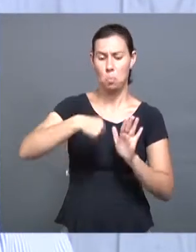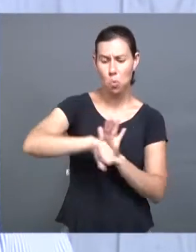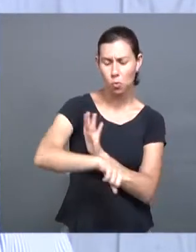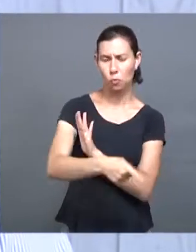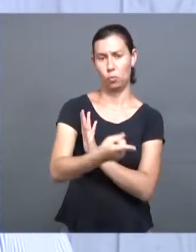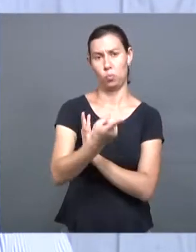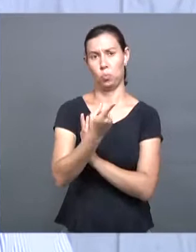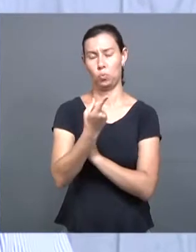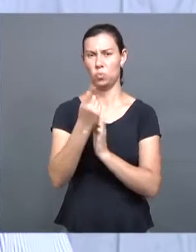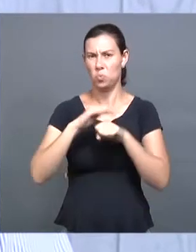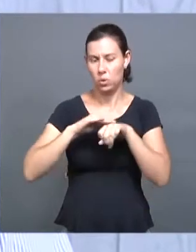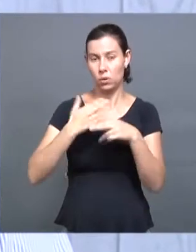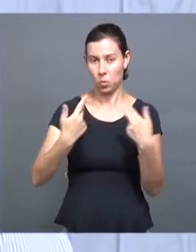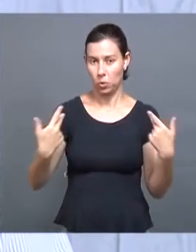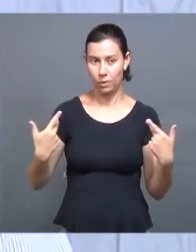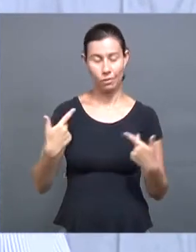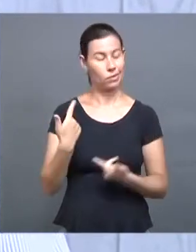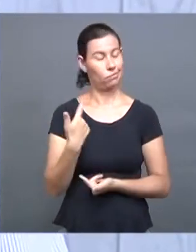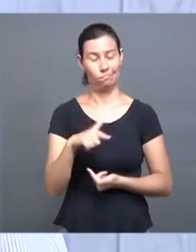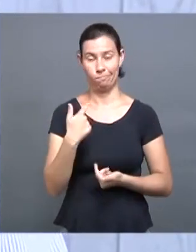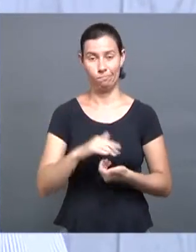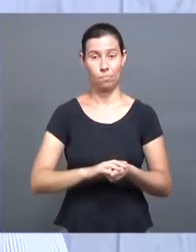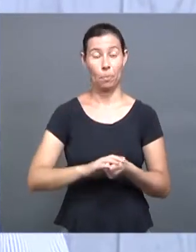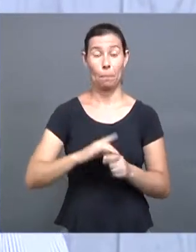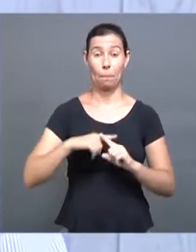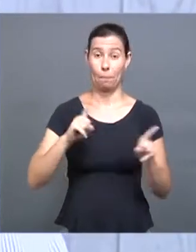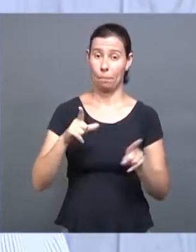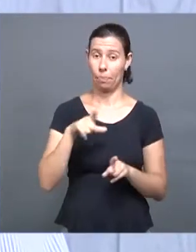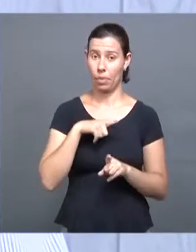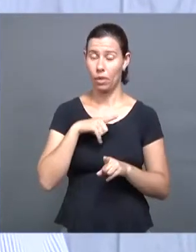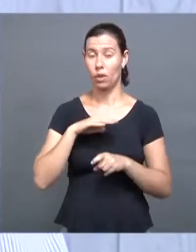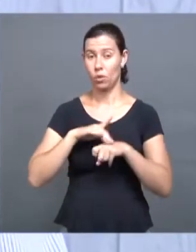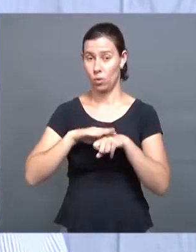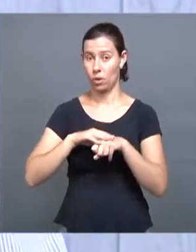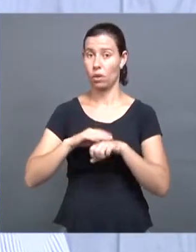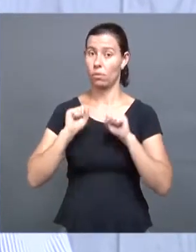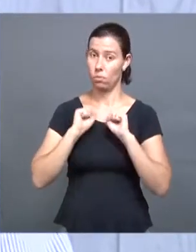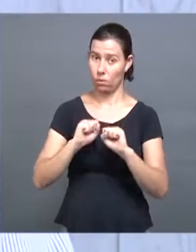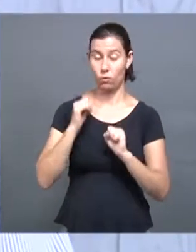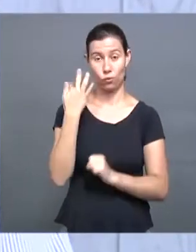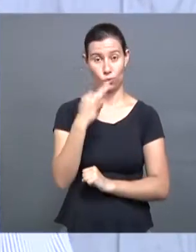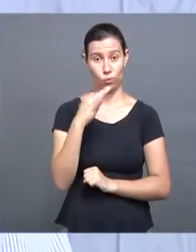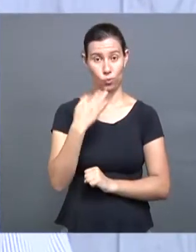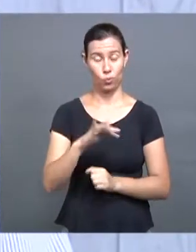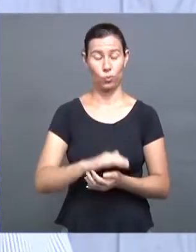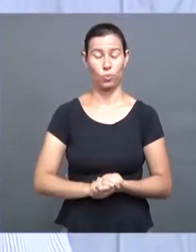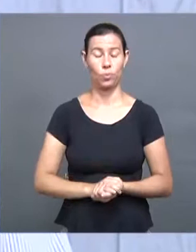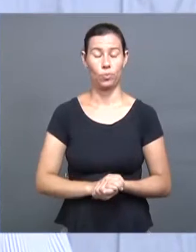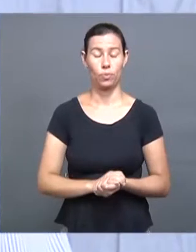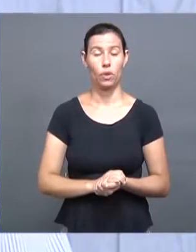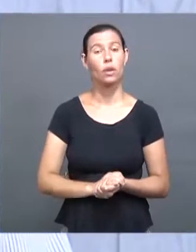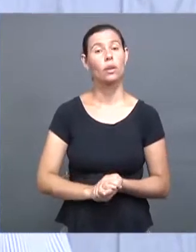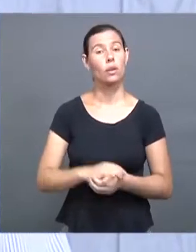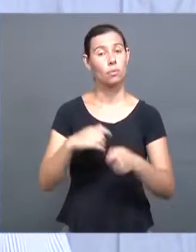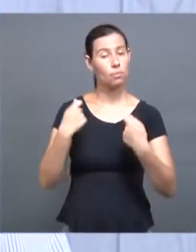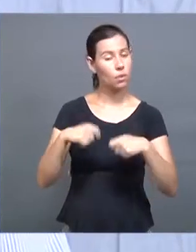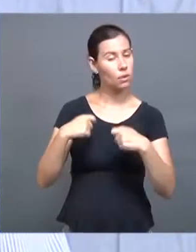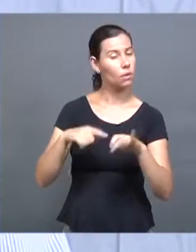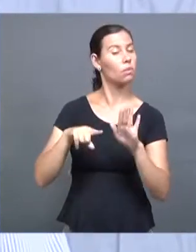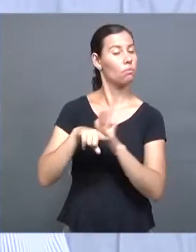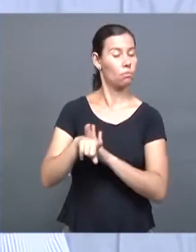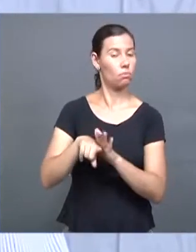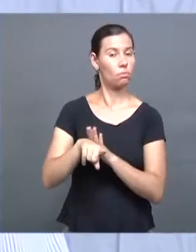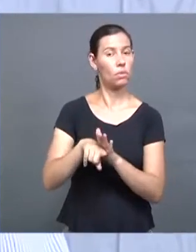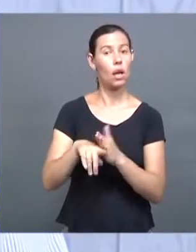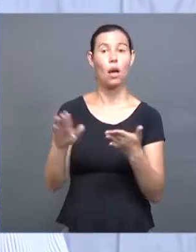mas existem doenças que podem causar dor de cabeça e que devem ser avaliadas.